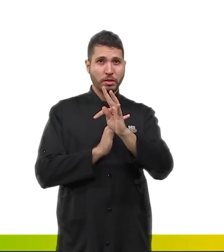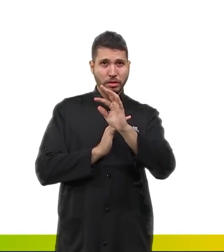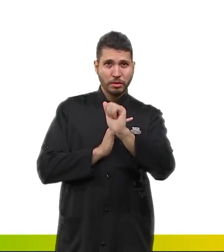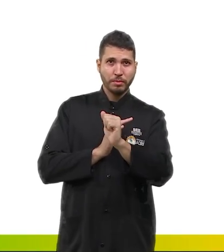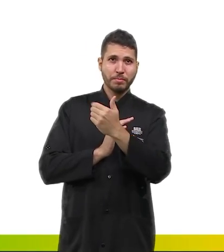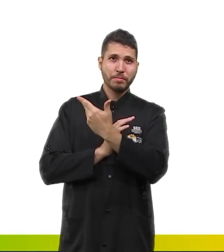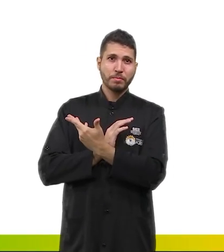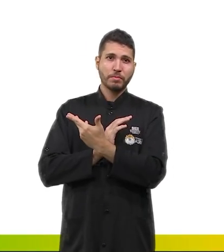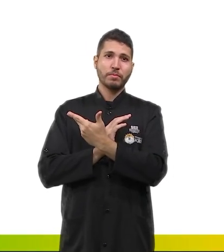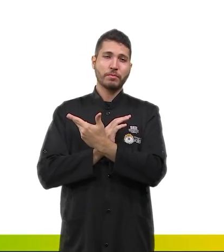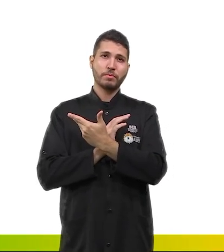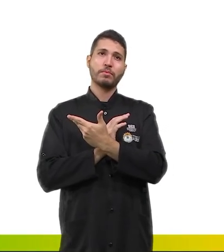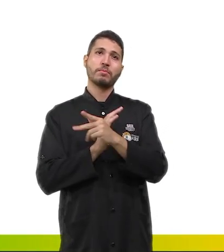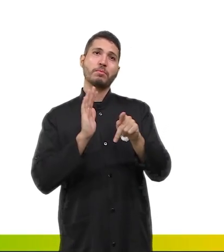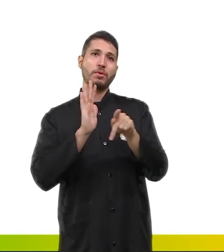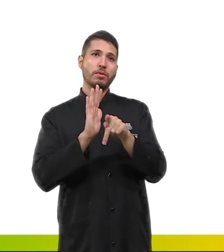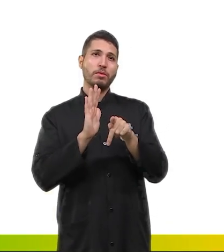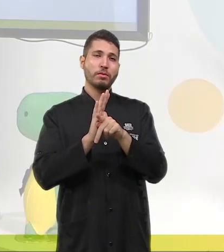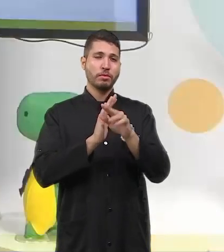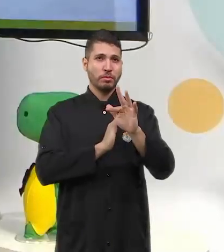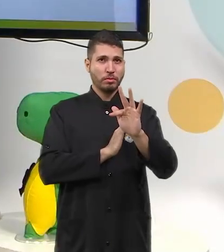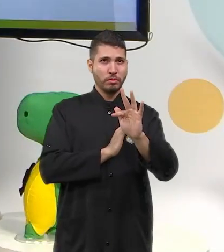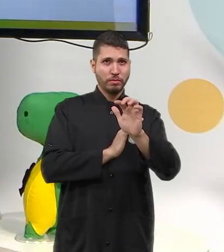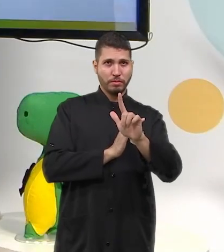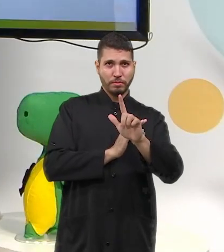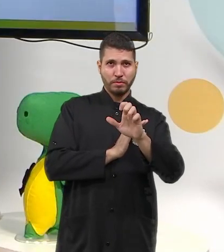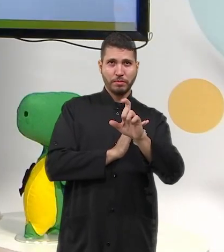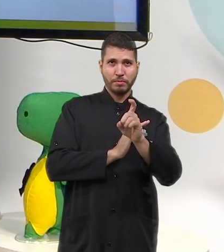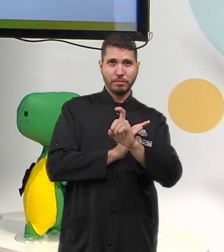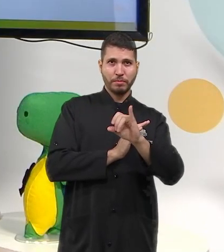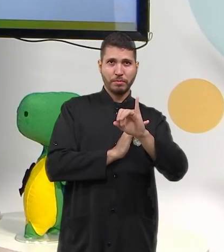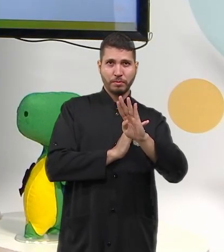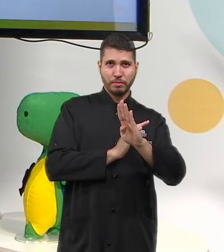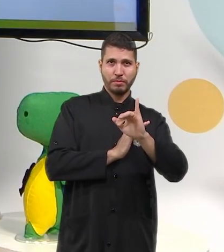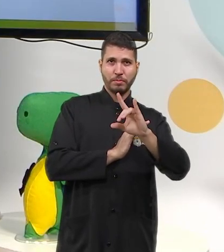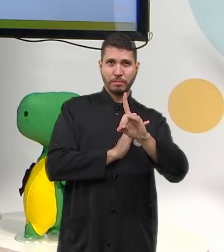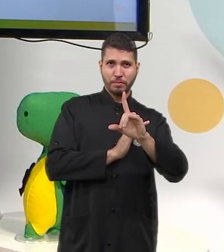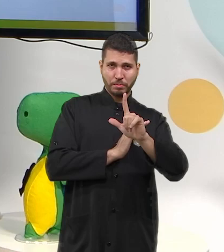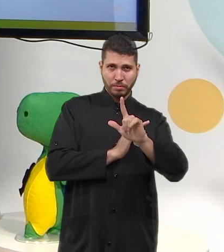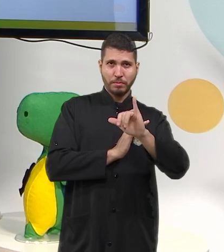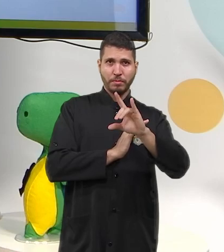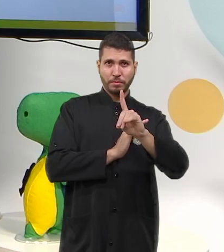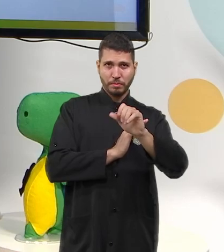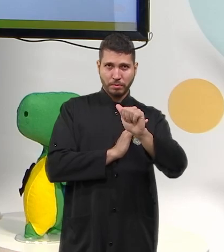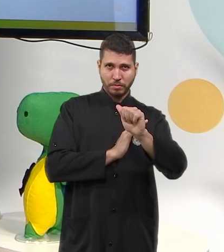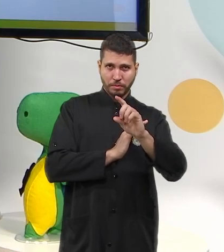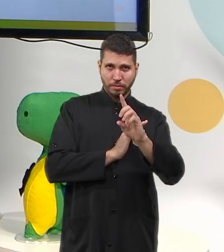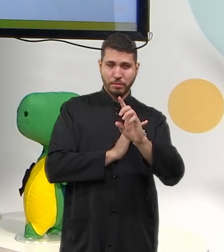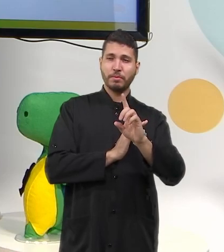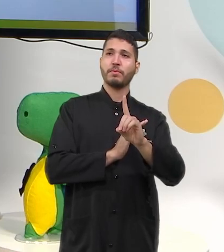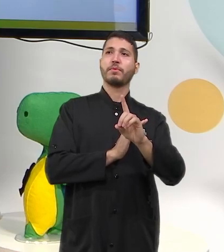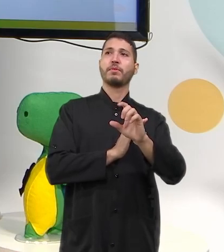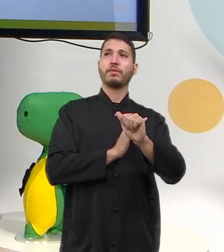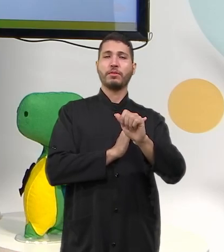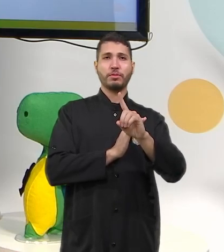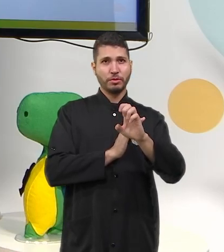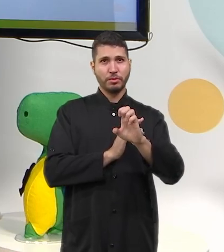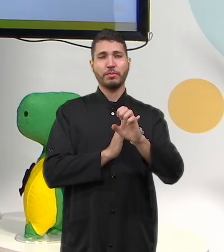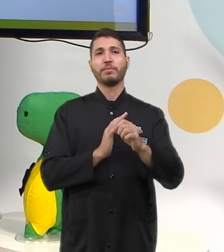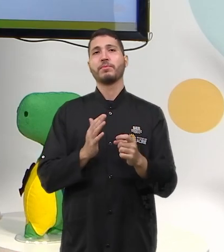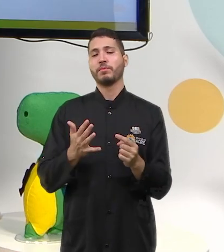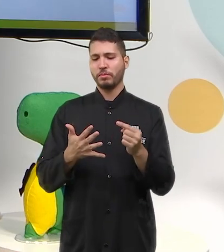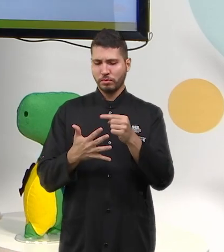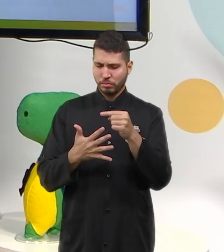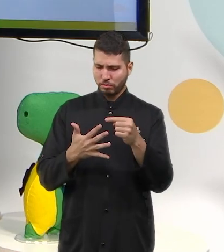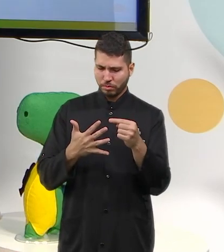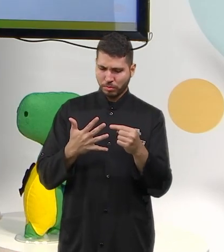ó, falamos de força, velocidade, flexibilidade, mas tem um